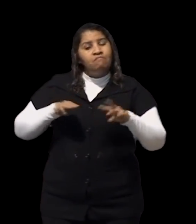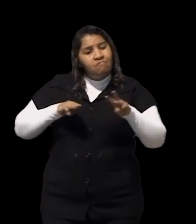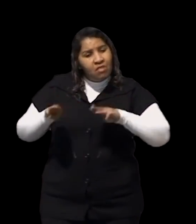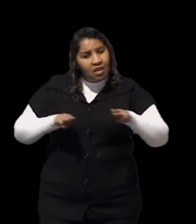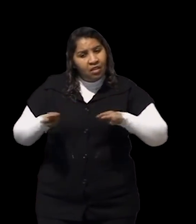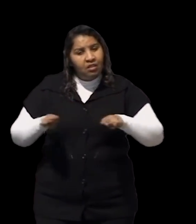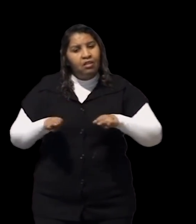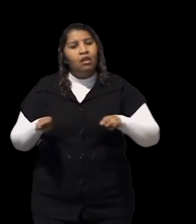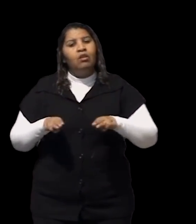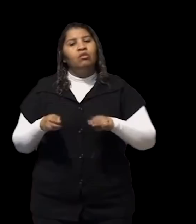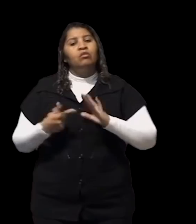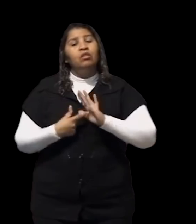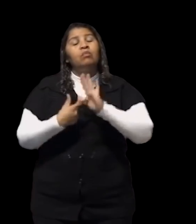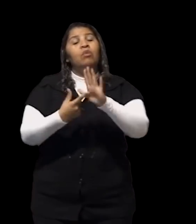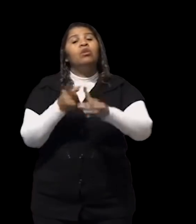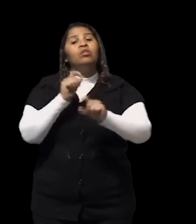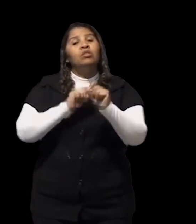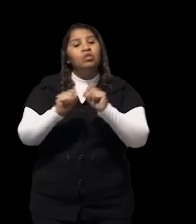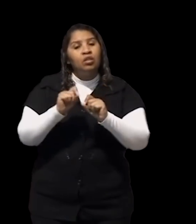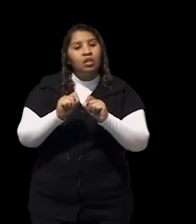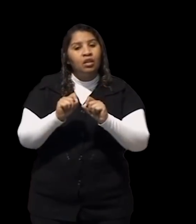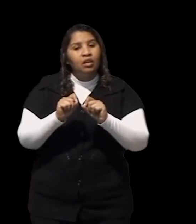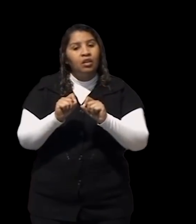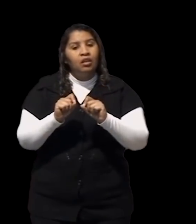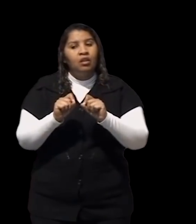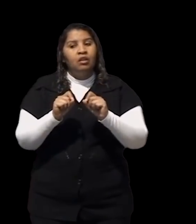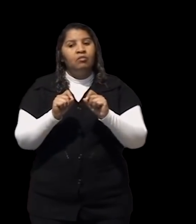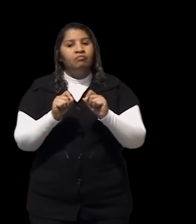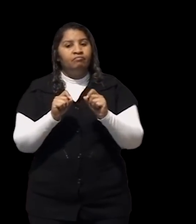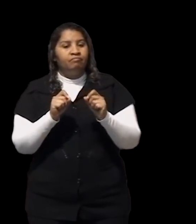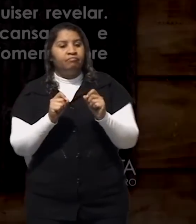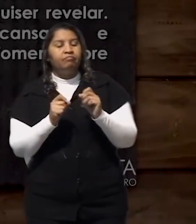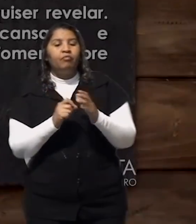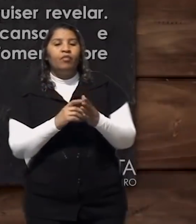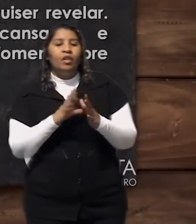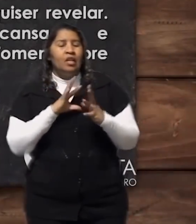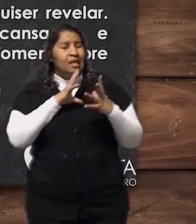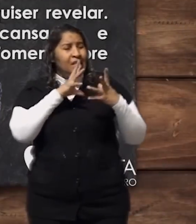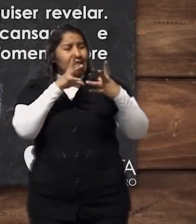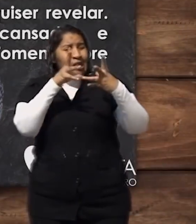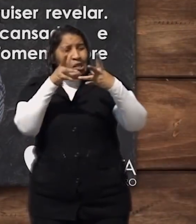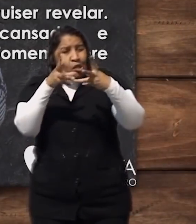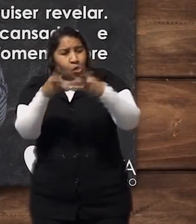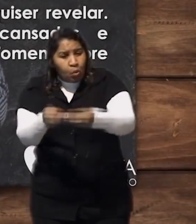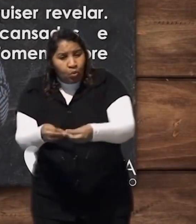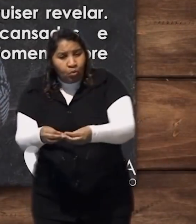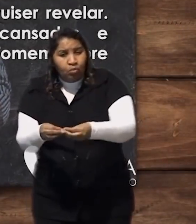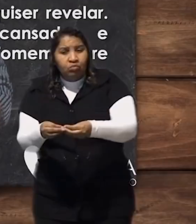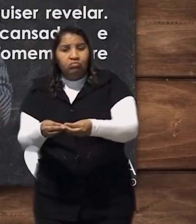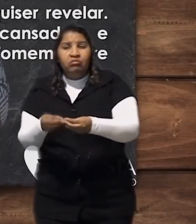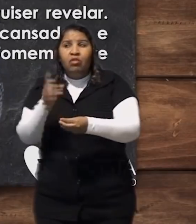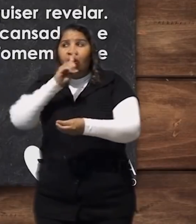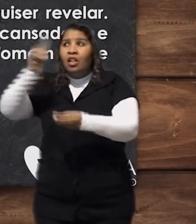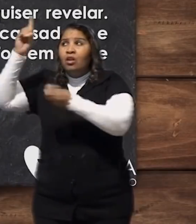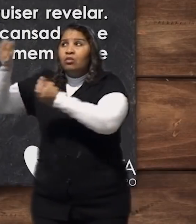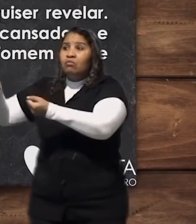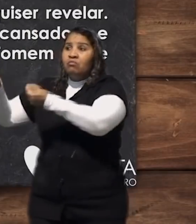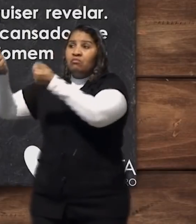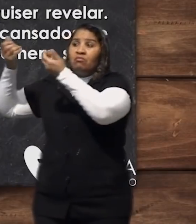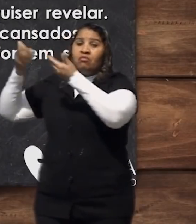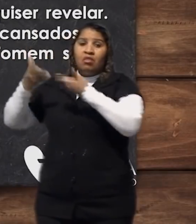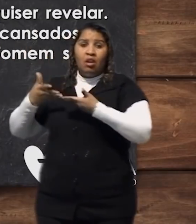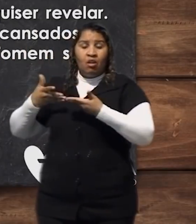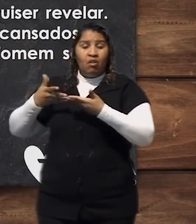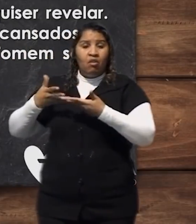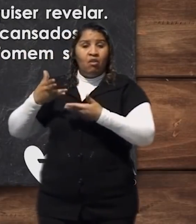A Bíblia diz através das palavras de Jesus todas as coisas me foram entregues por meu pai e ninguém